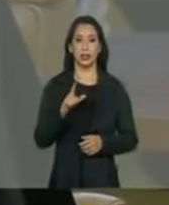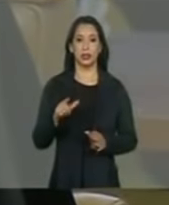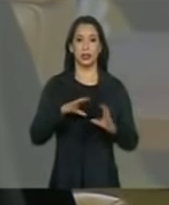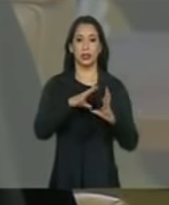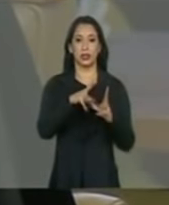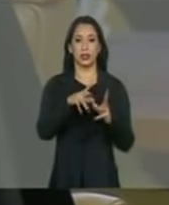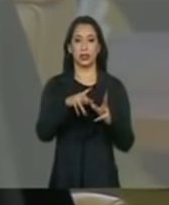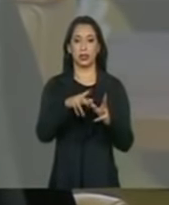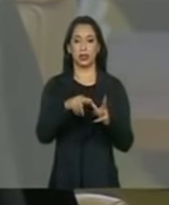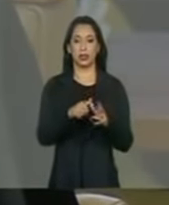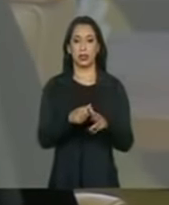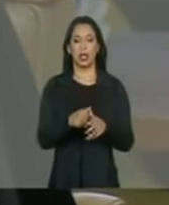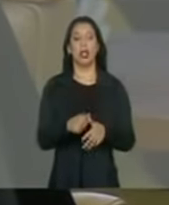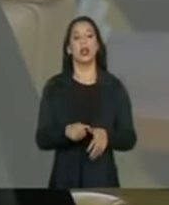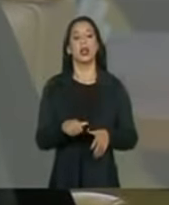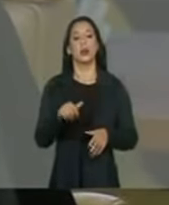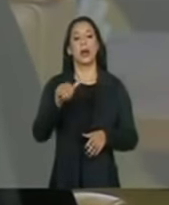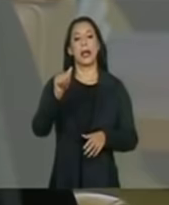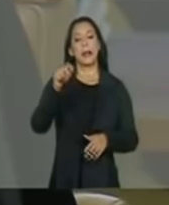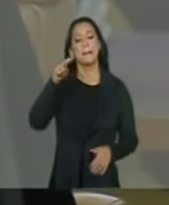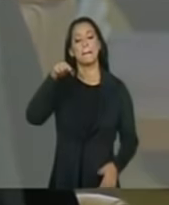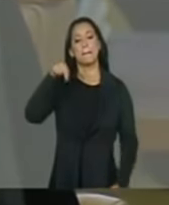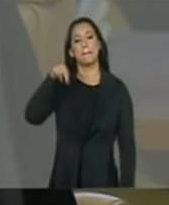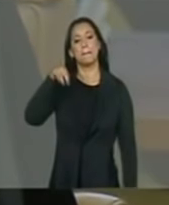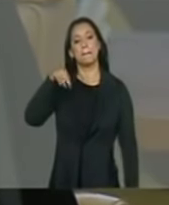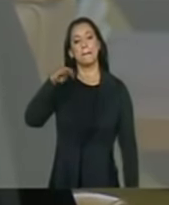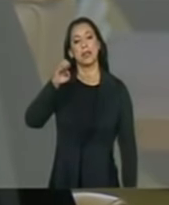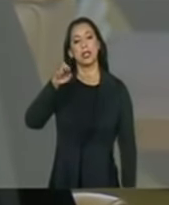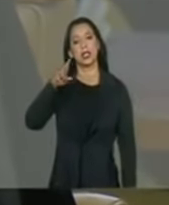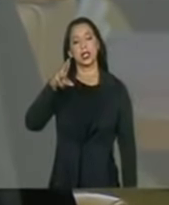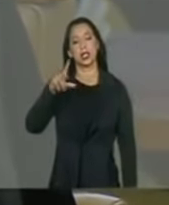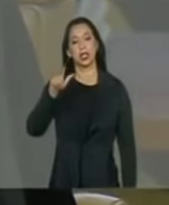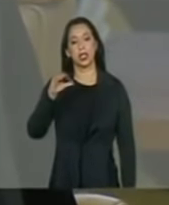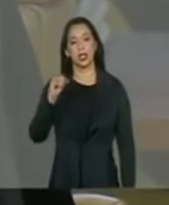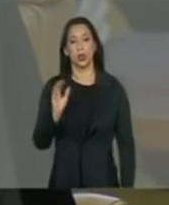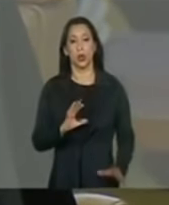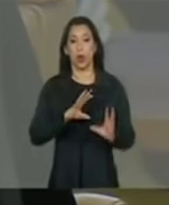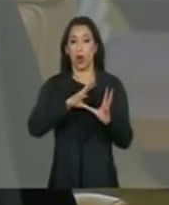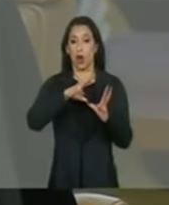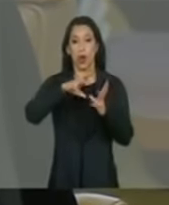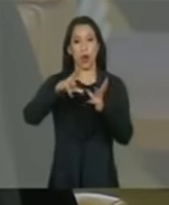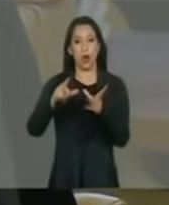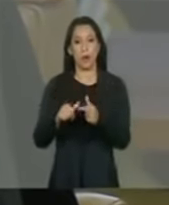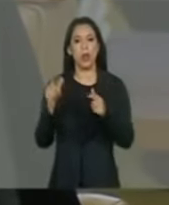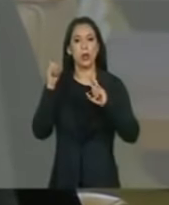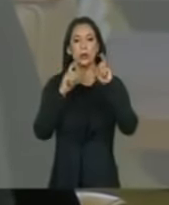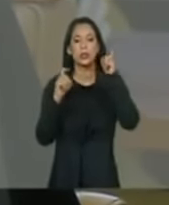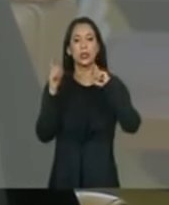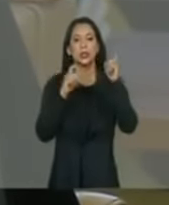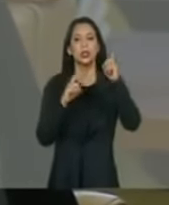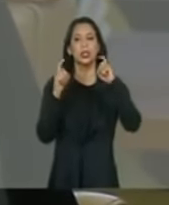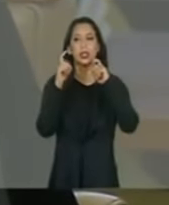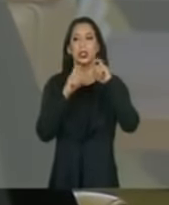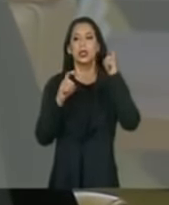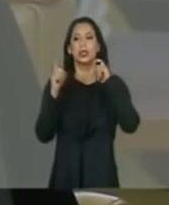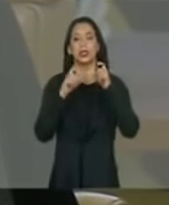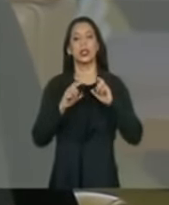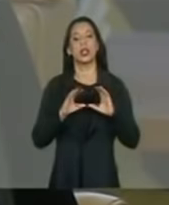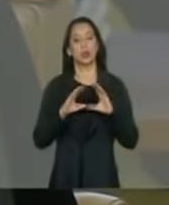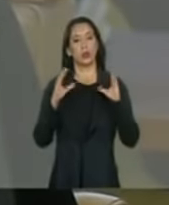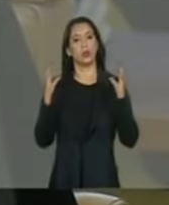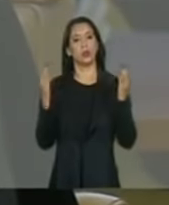outras duas de posição global residem basicamente na preocupação da comunidade internacional